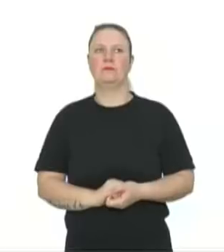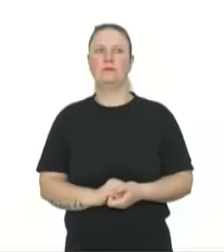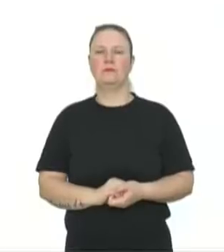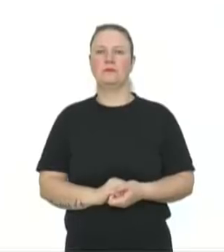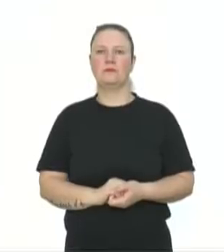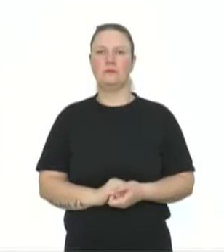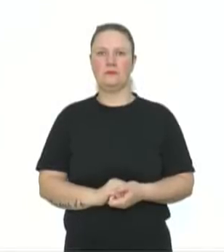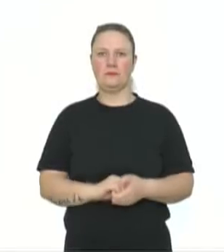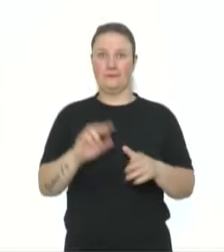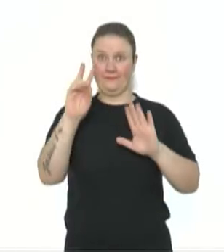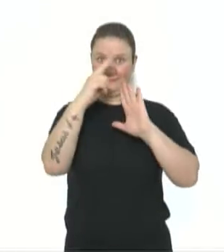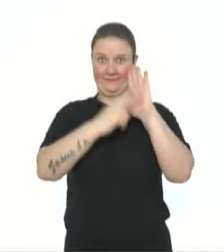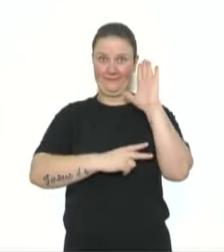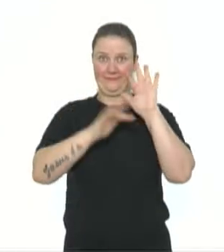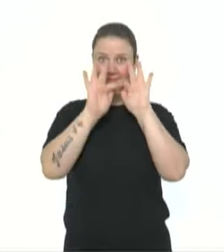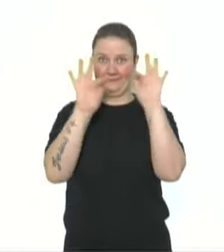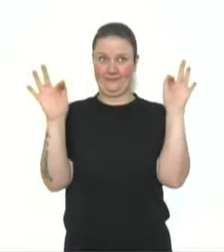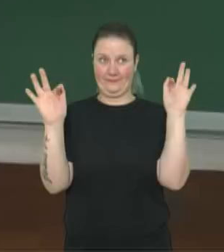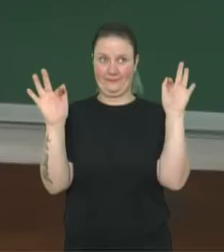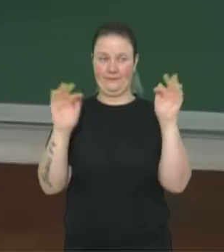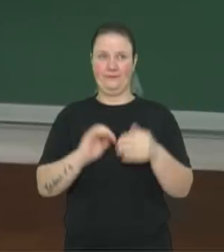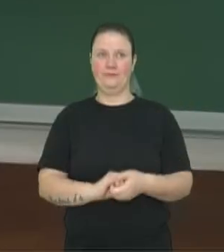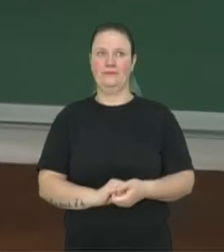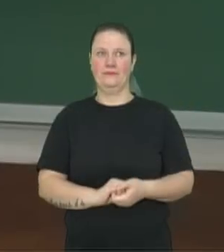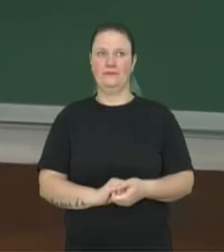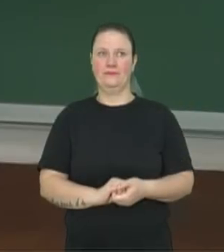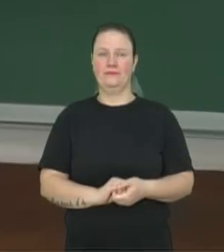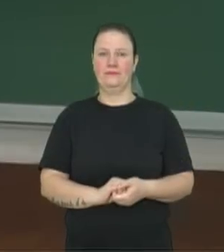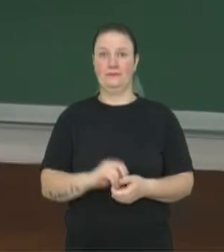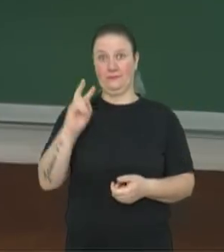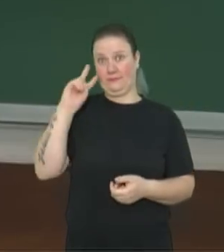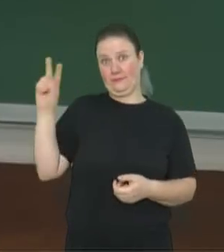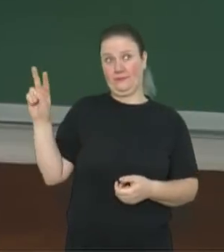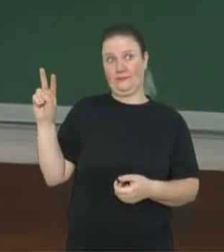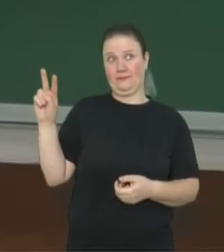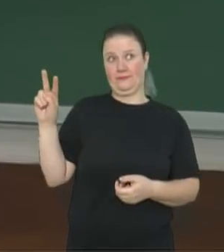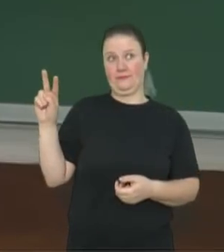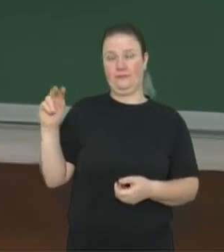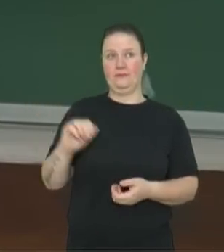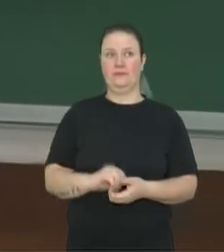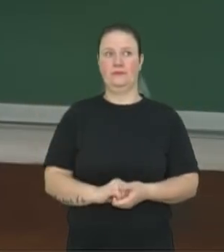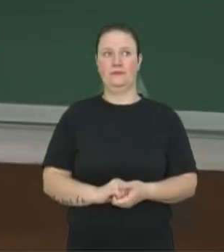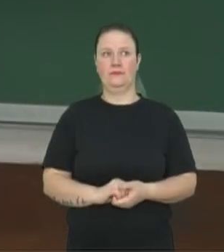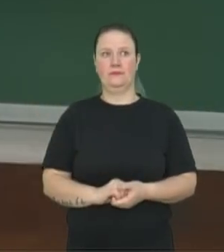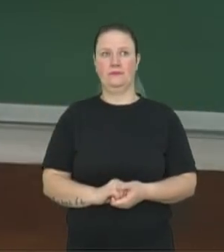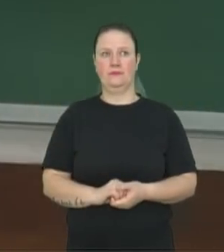we fix it. Então, you break it, you break,